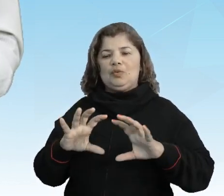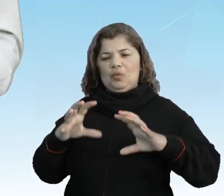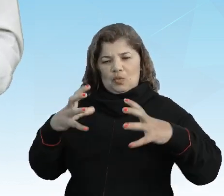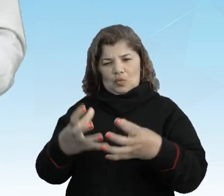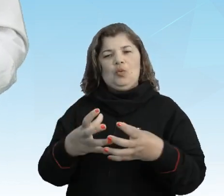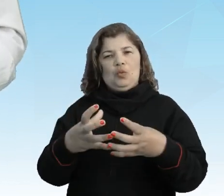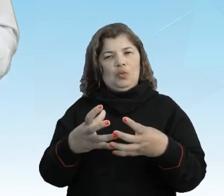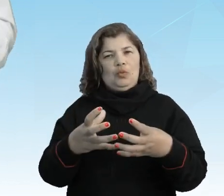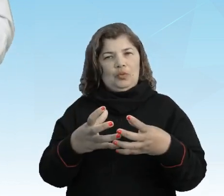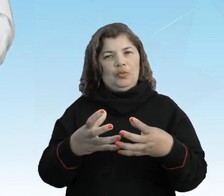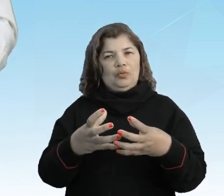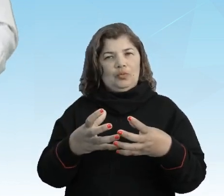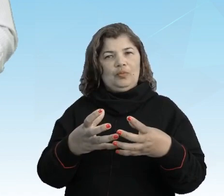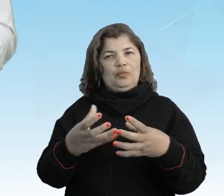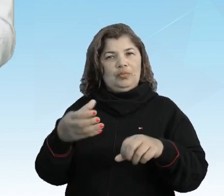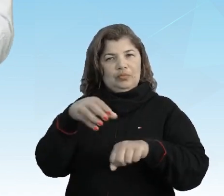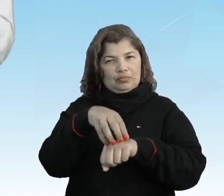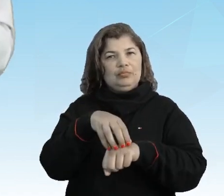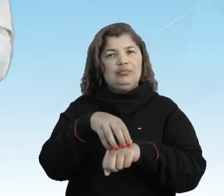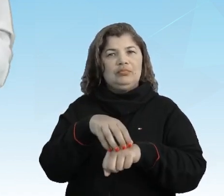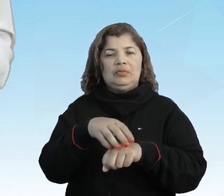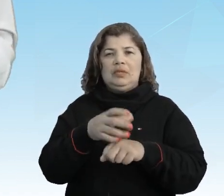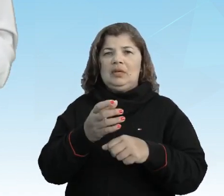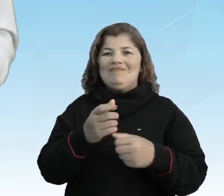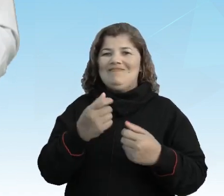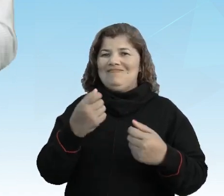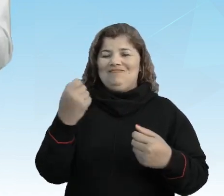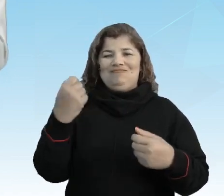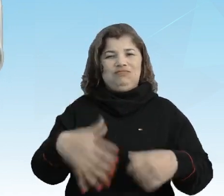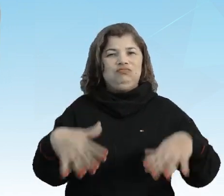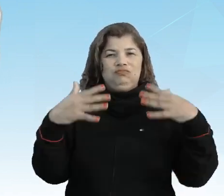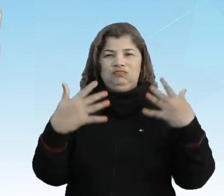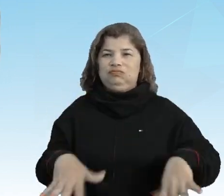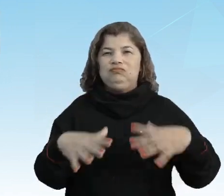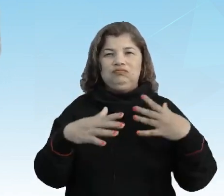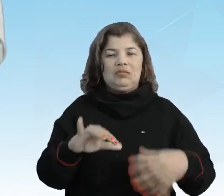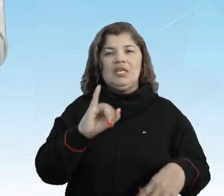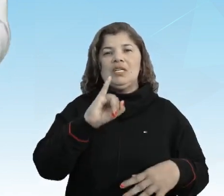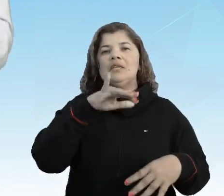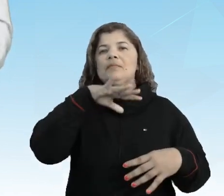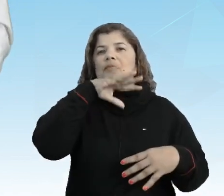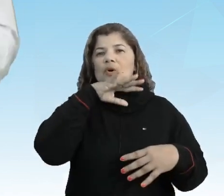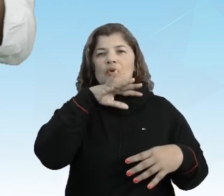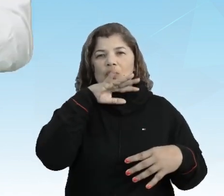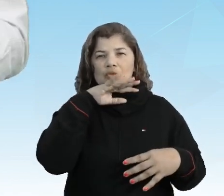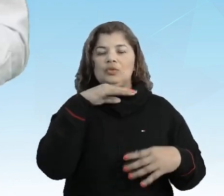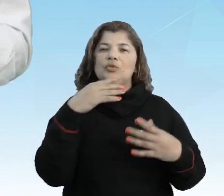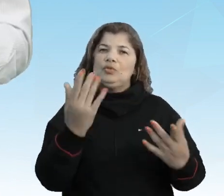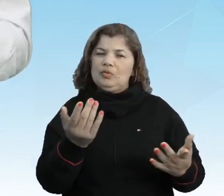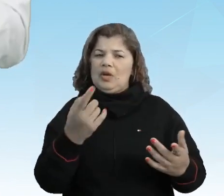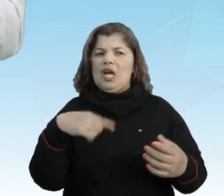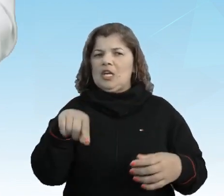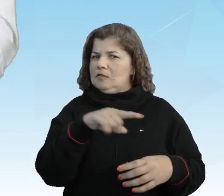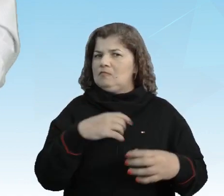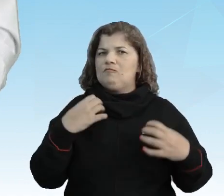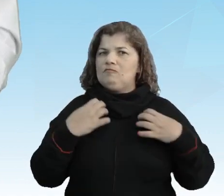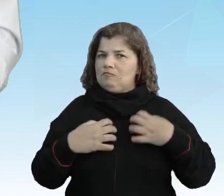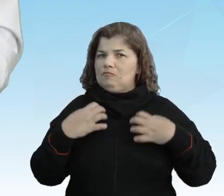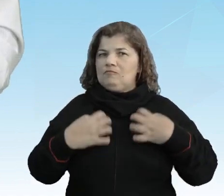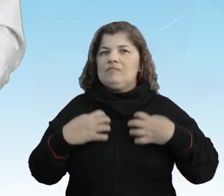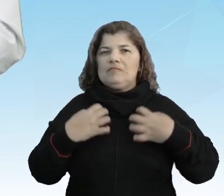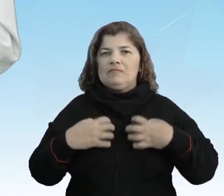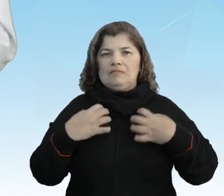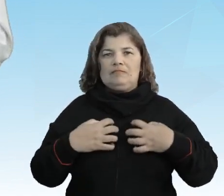dela ocasionasse altos impostos, desagradando as elites de várias regiões, entre elas de